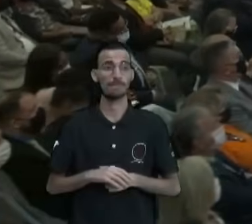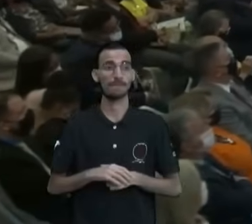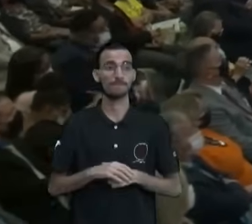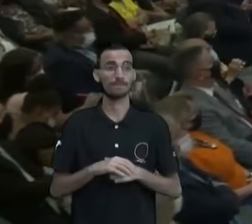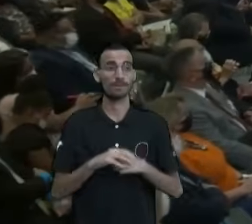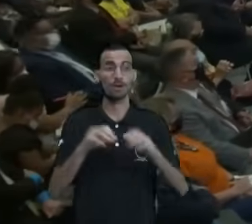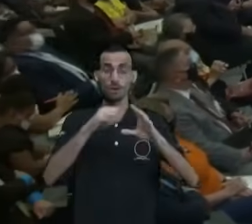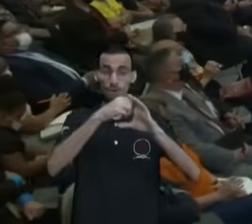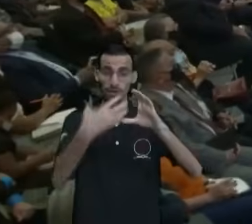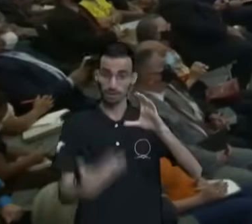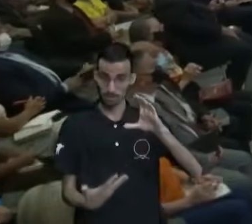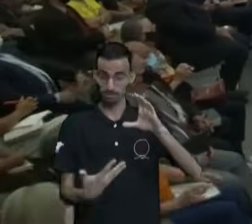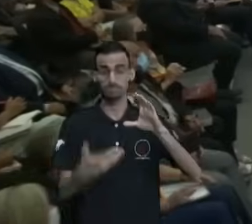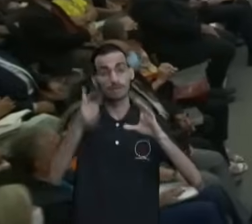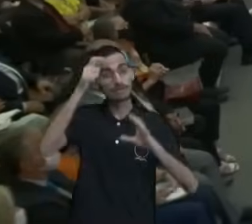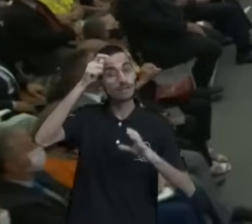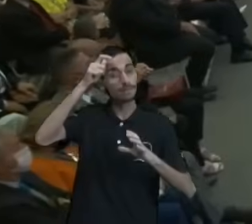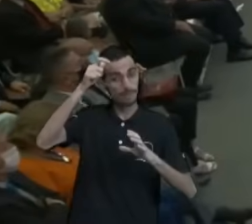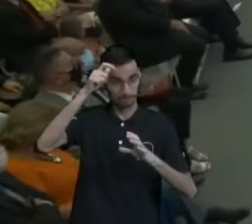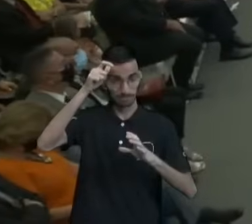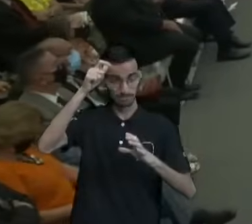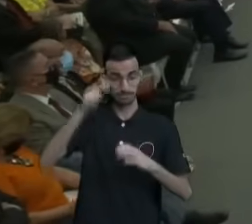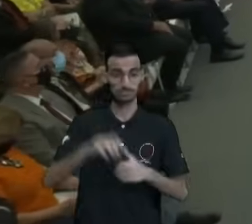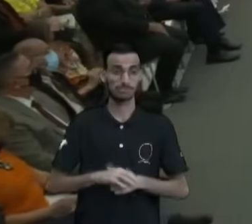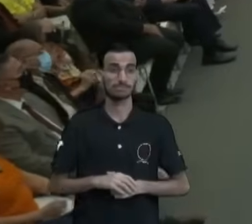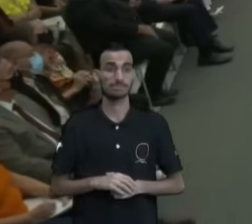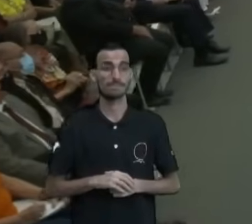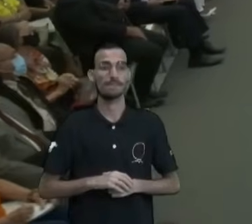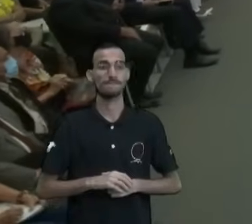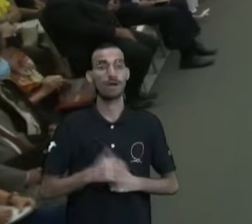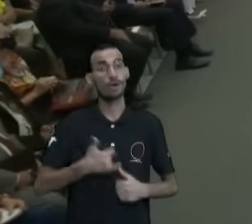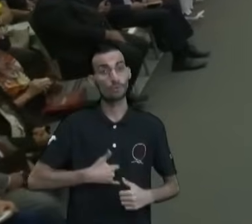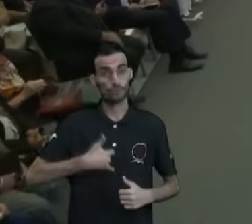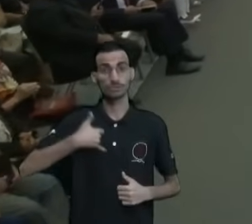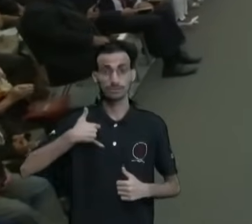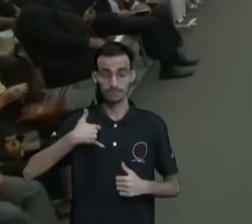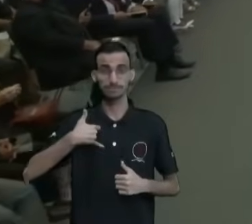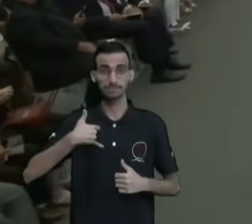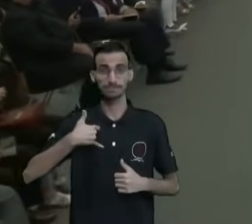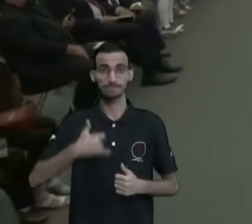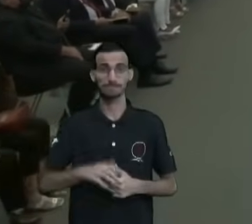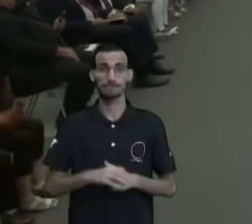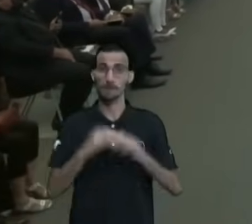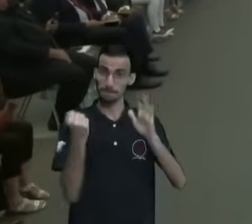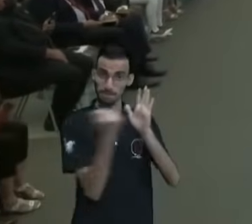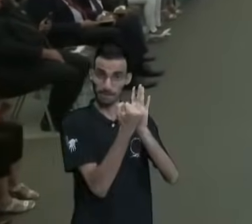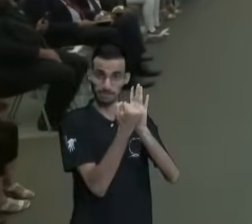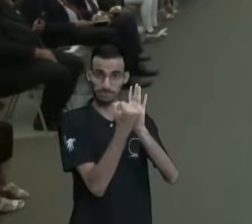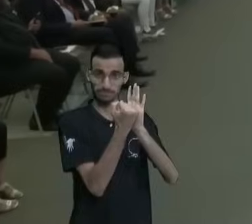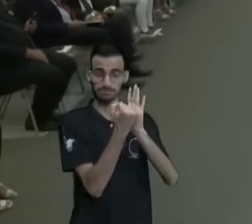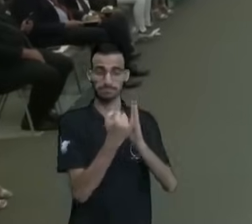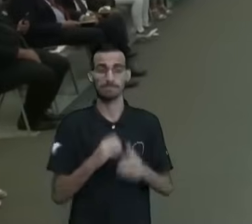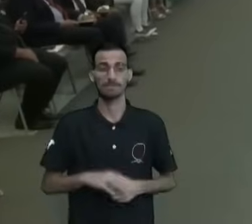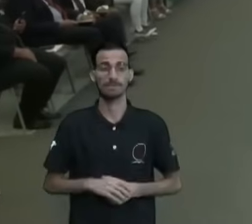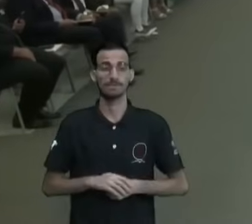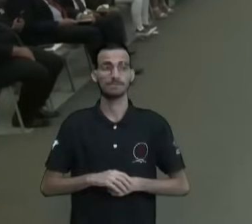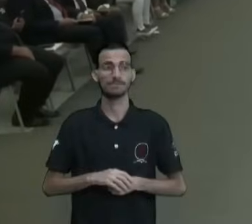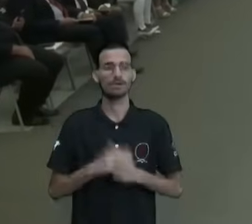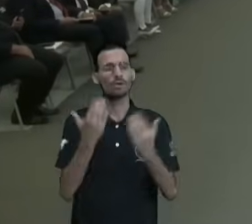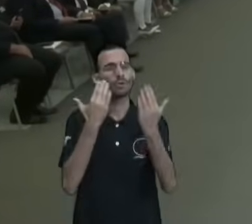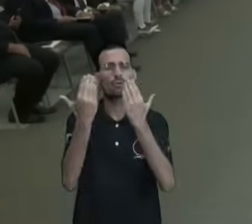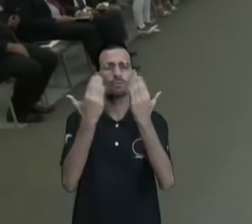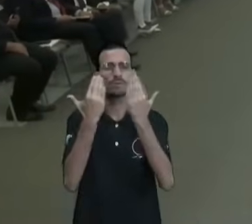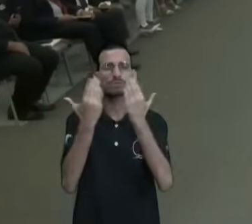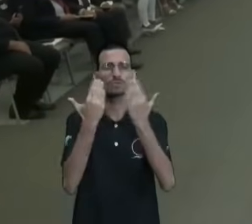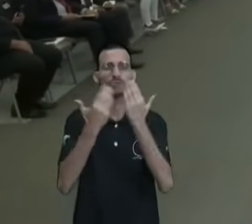proeminentes do caráter do diabo é a soberba é só você ver a analogia que a bíblia faz a Reis né Isaías